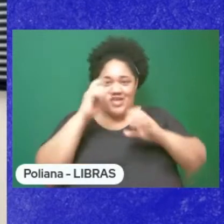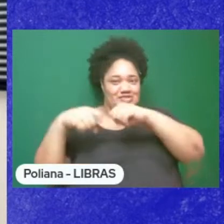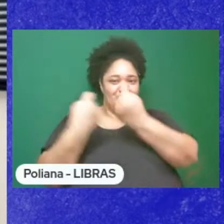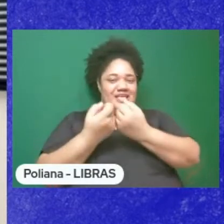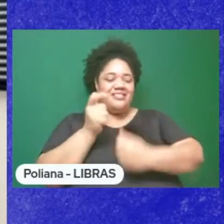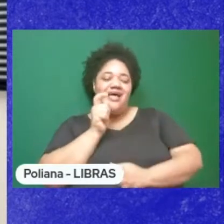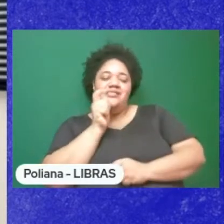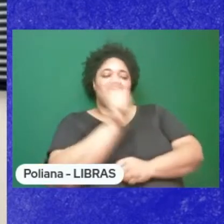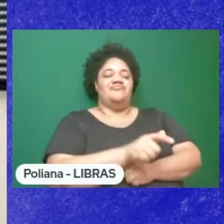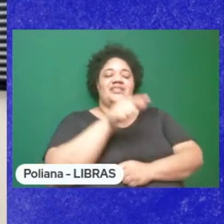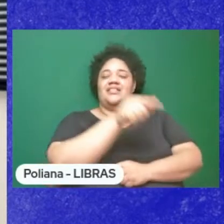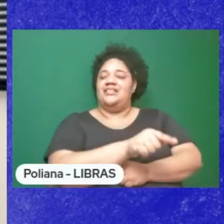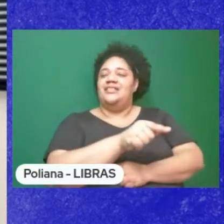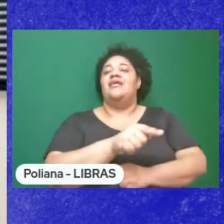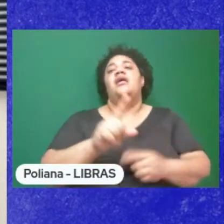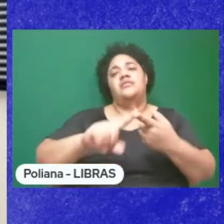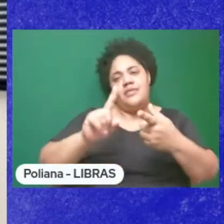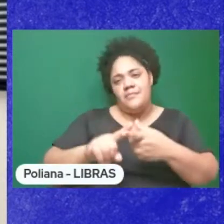né? Os